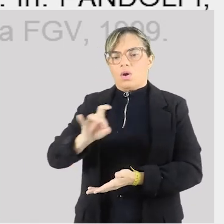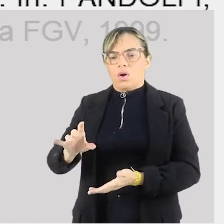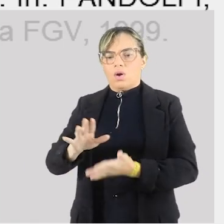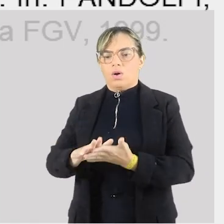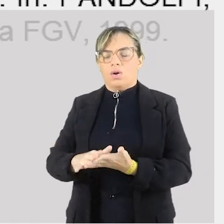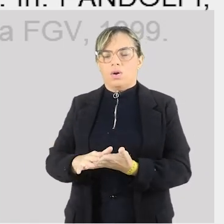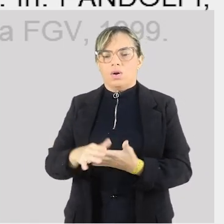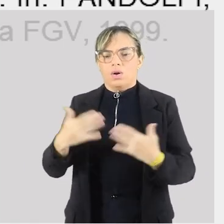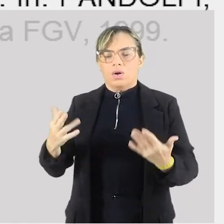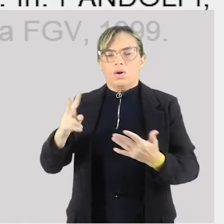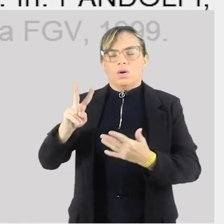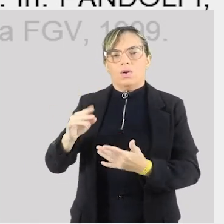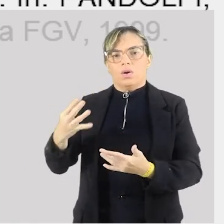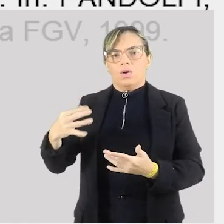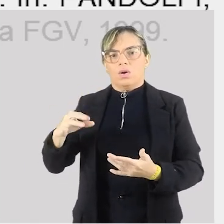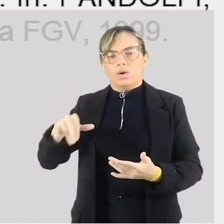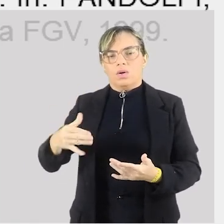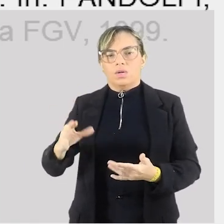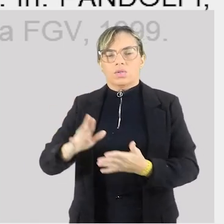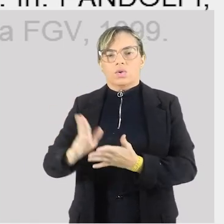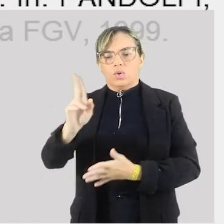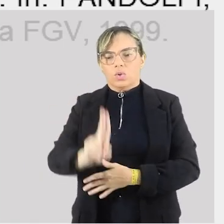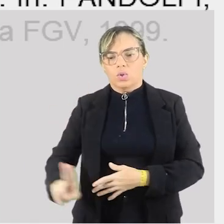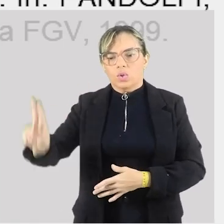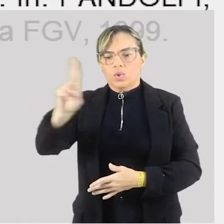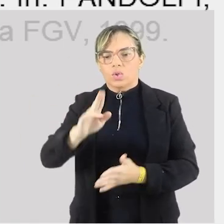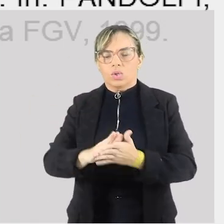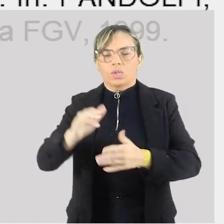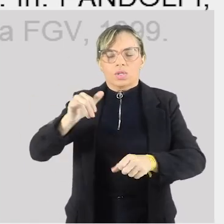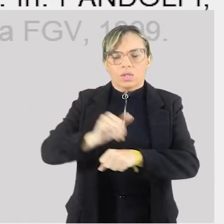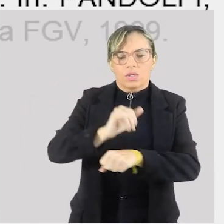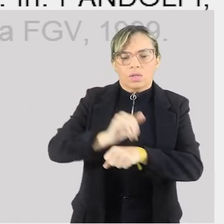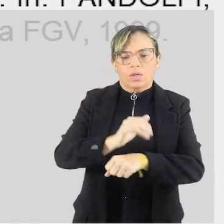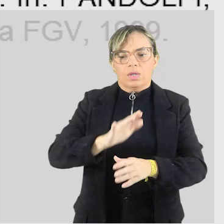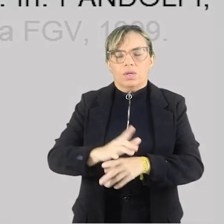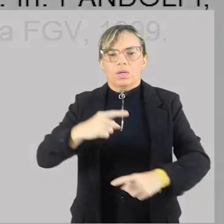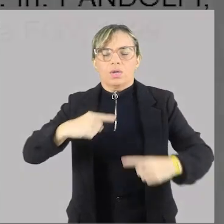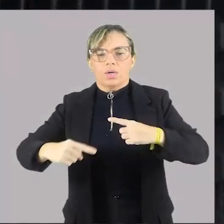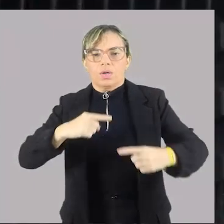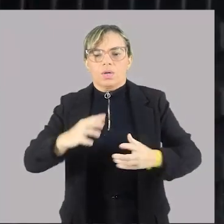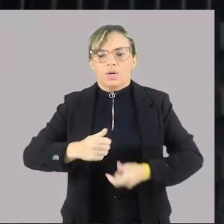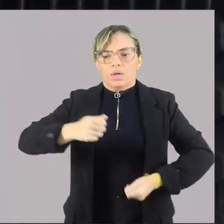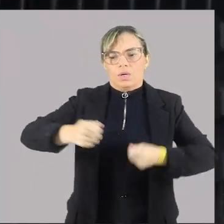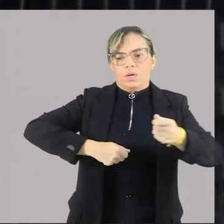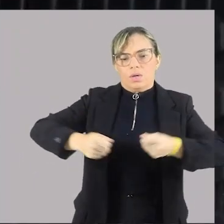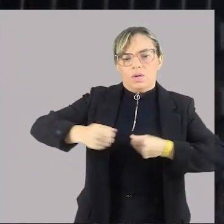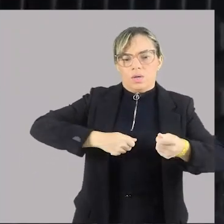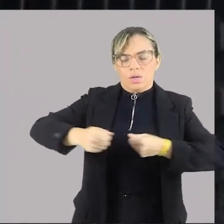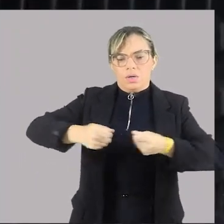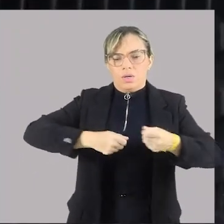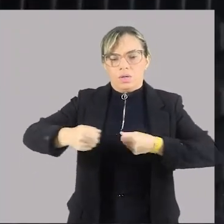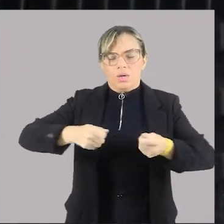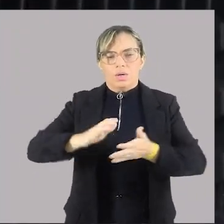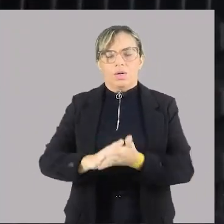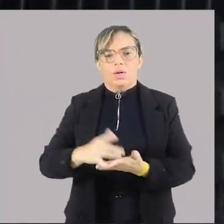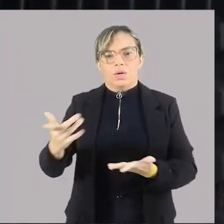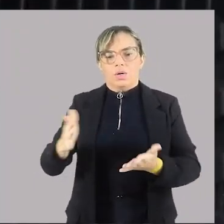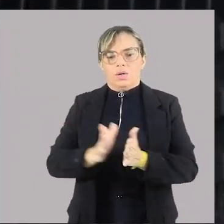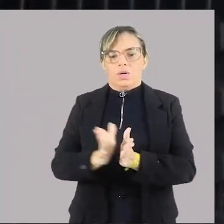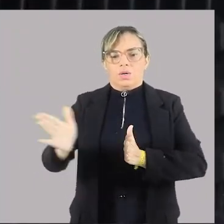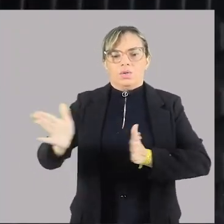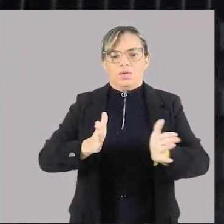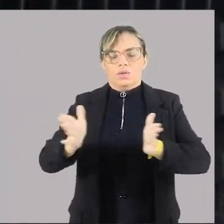ambiente político, ou seja, ela só foi usada como instrumento político, de controle político, por parte do Estado,